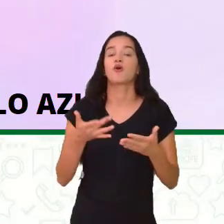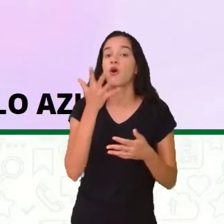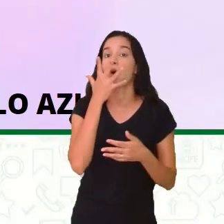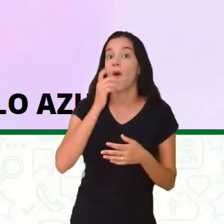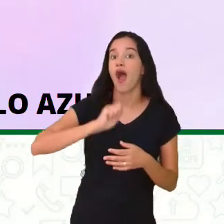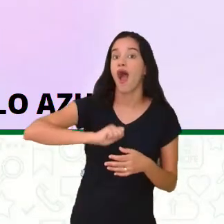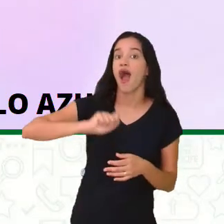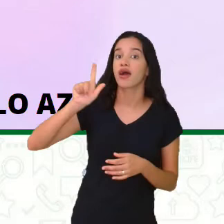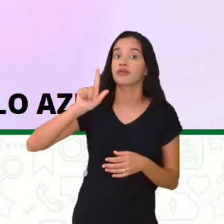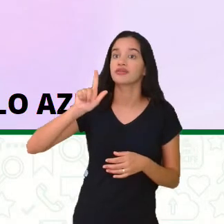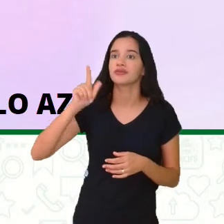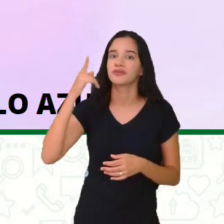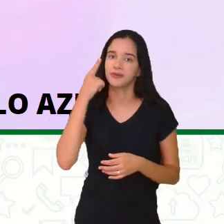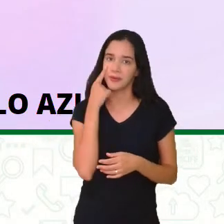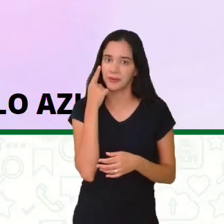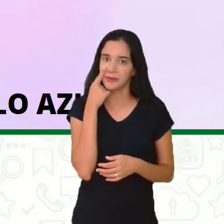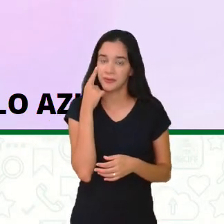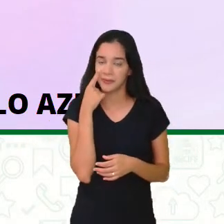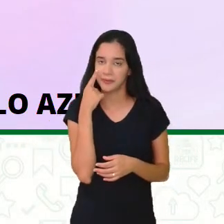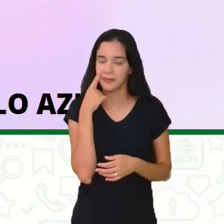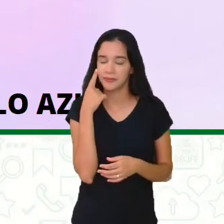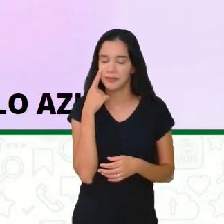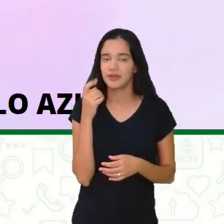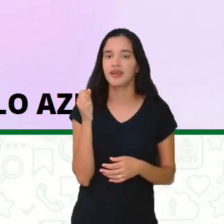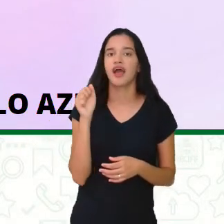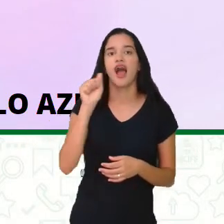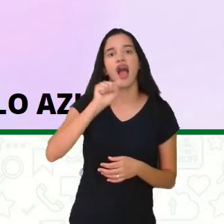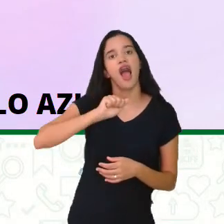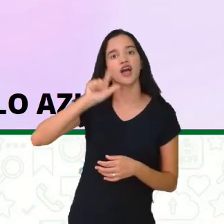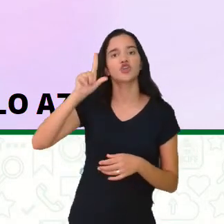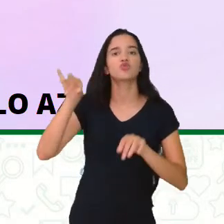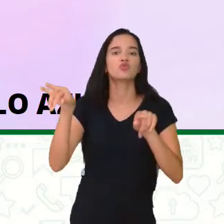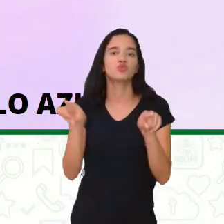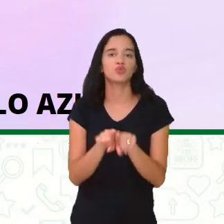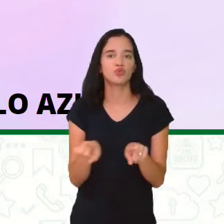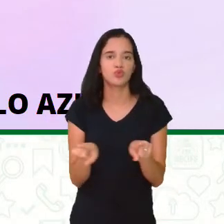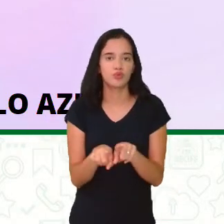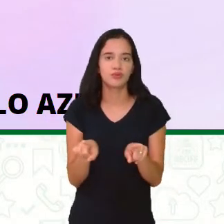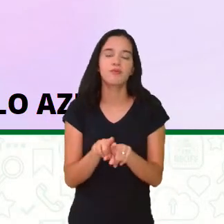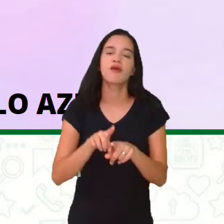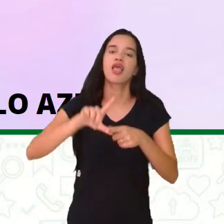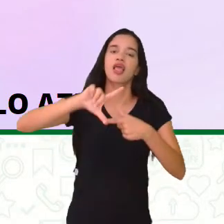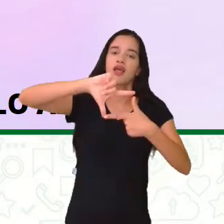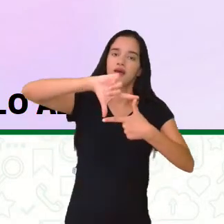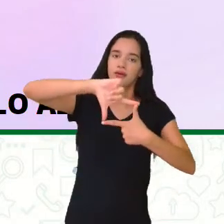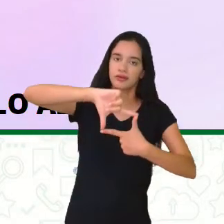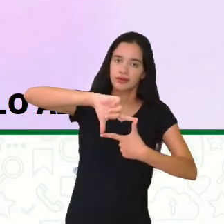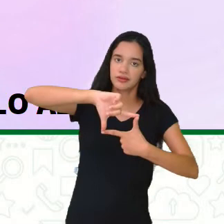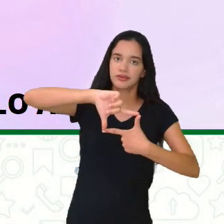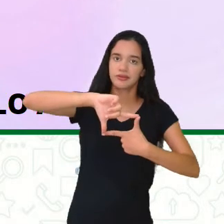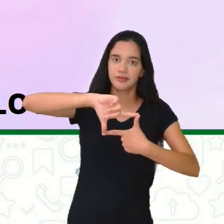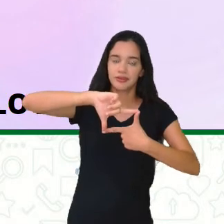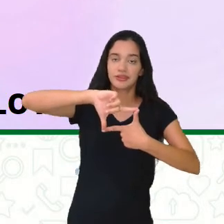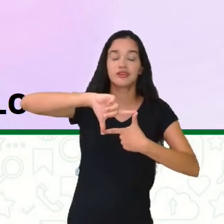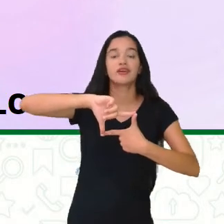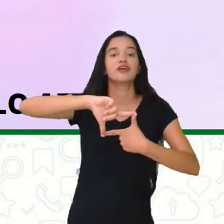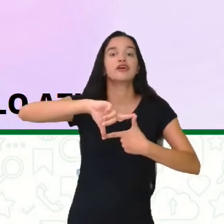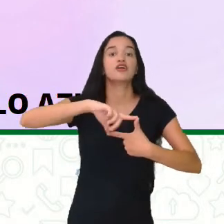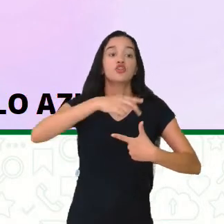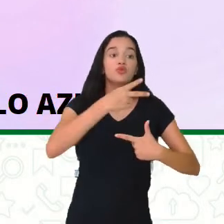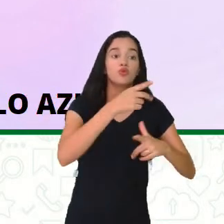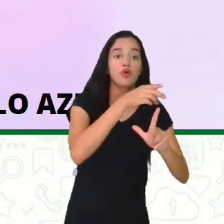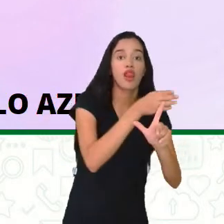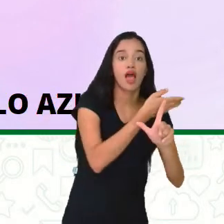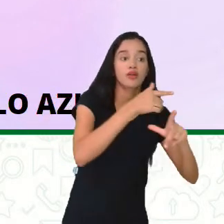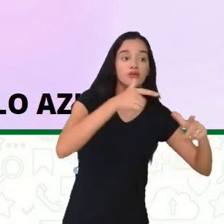azul? Olha, a figura azul também é um retângulo, dois lados maiores e